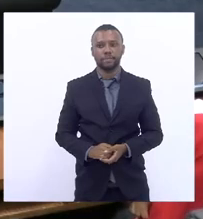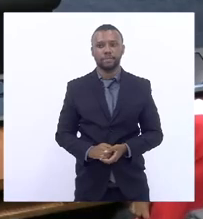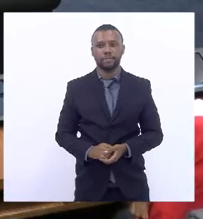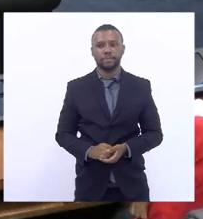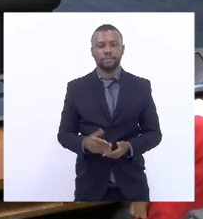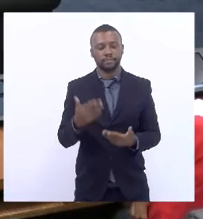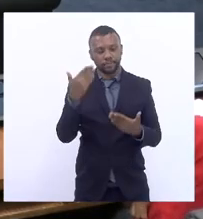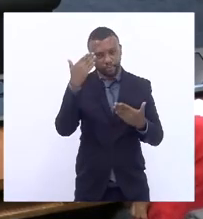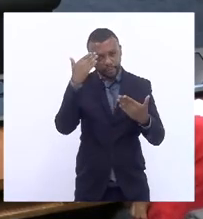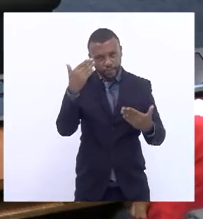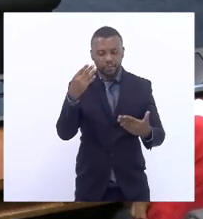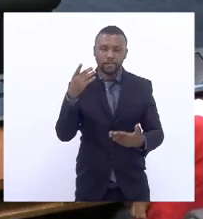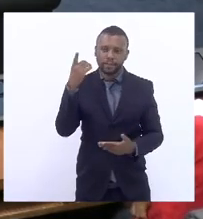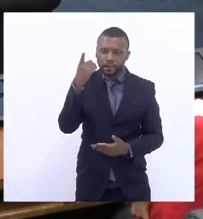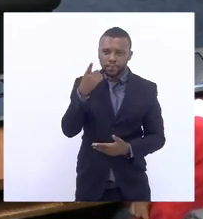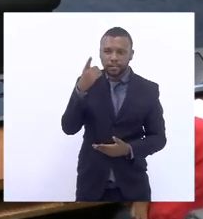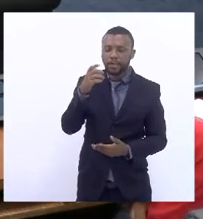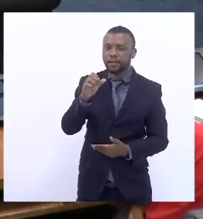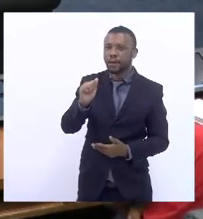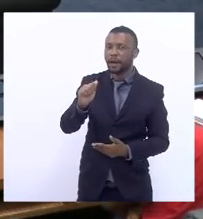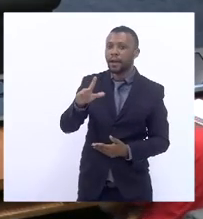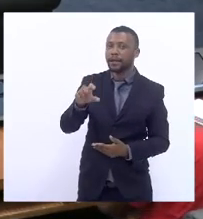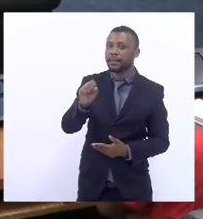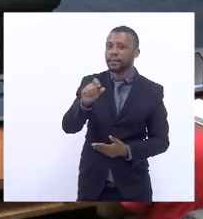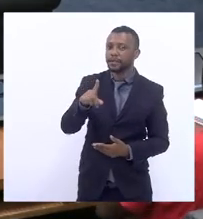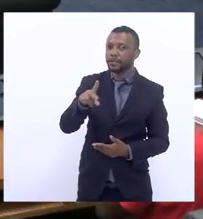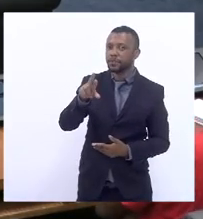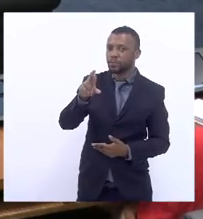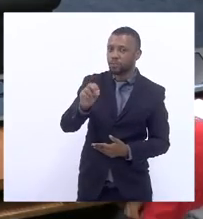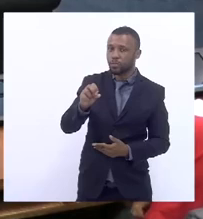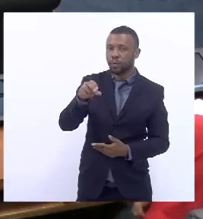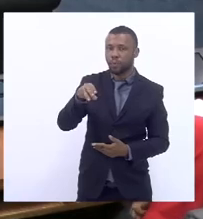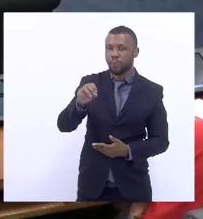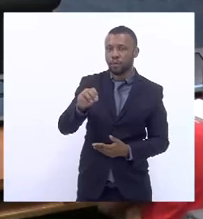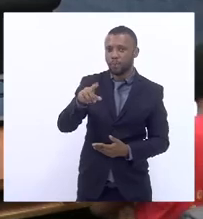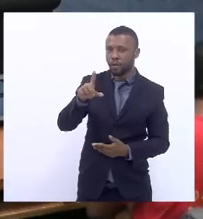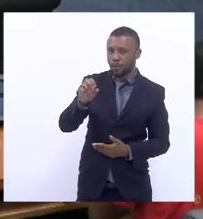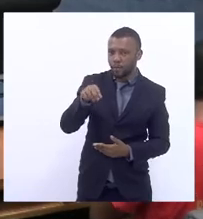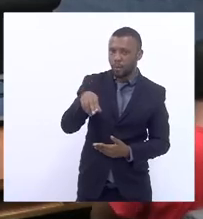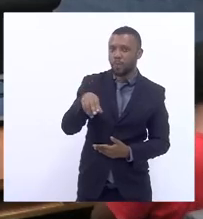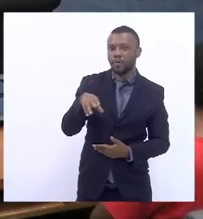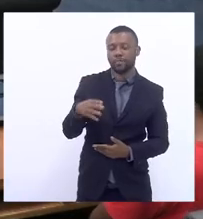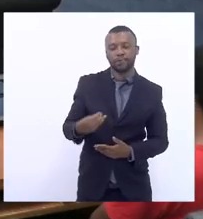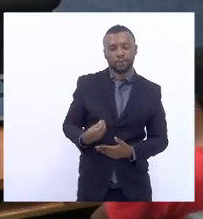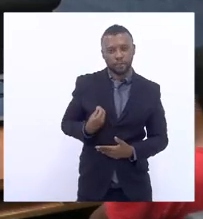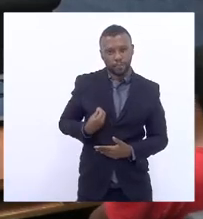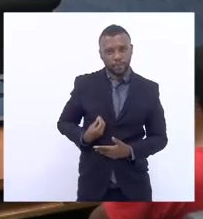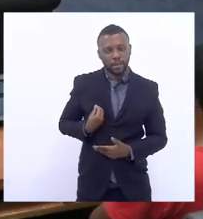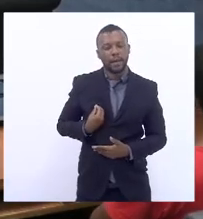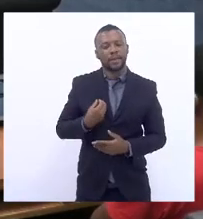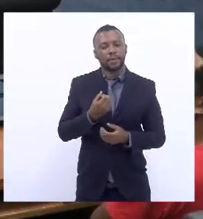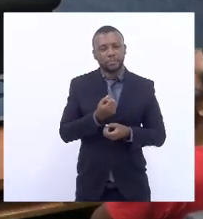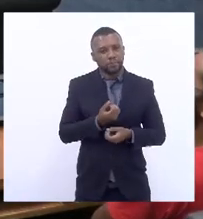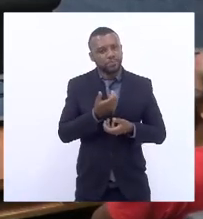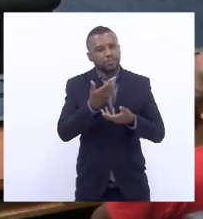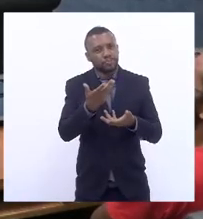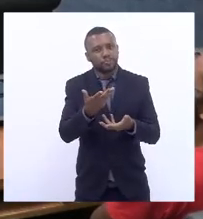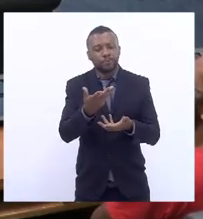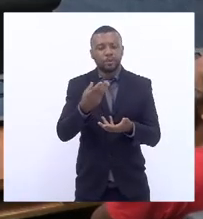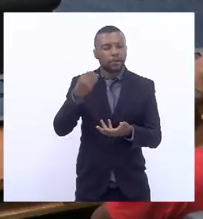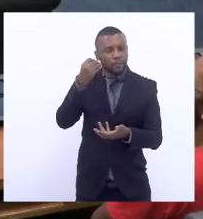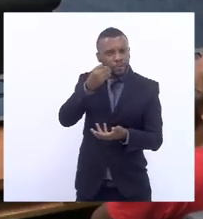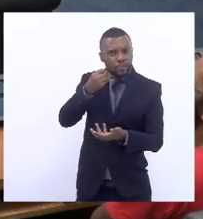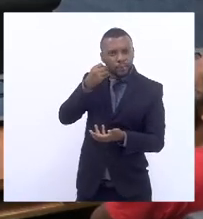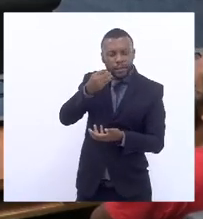Obrigado, deputado Alessandro Molon, por sua presença, sua manifestação, pelo compartilhamento de